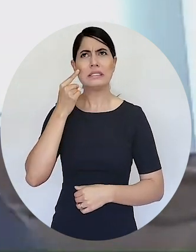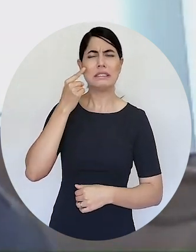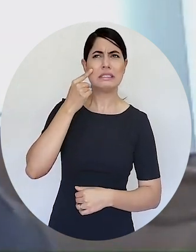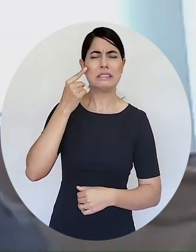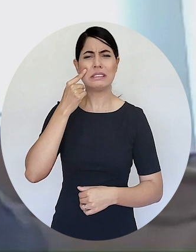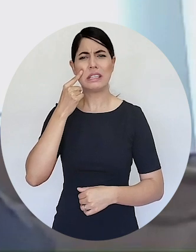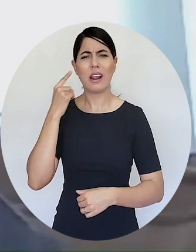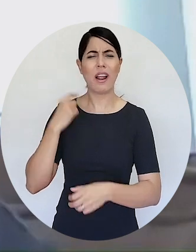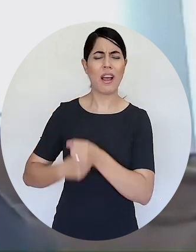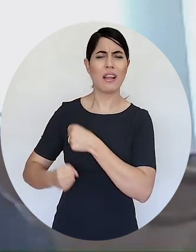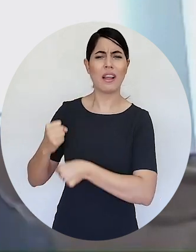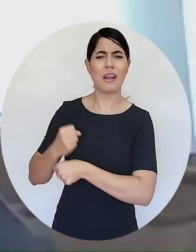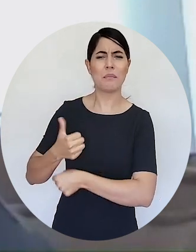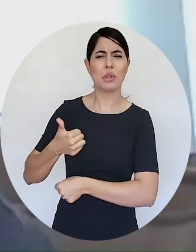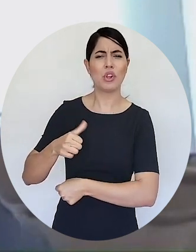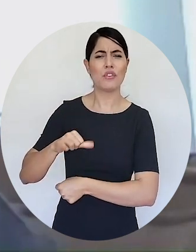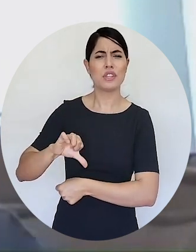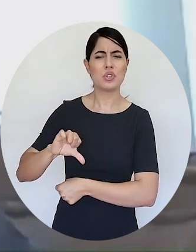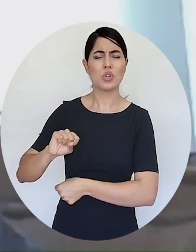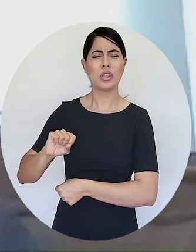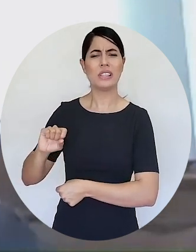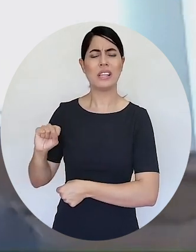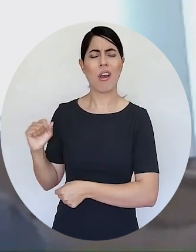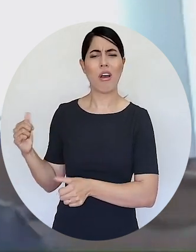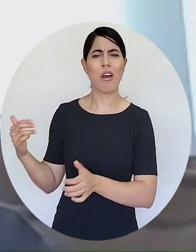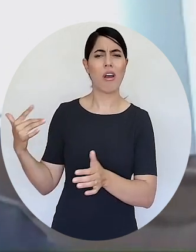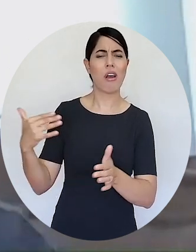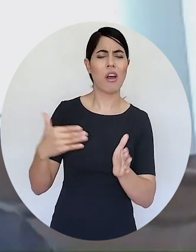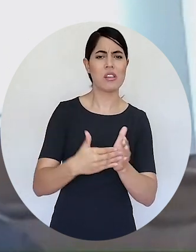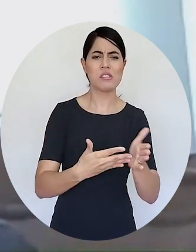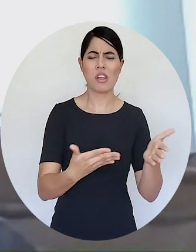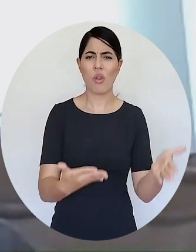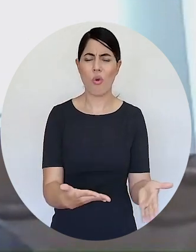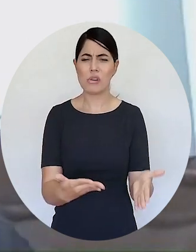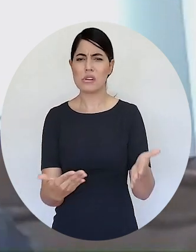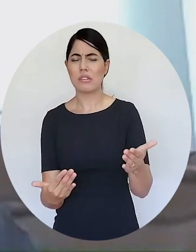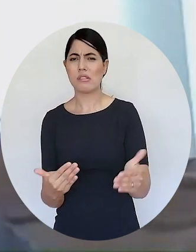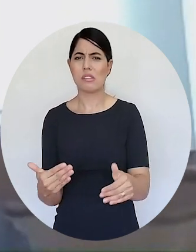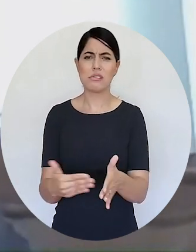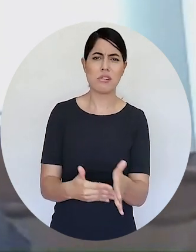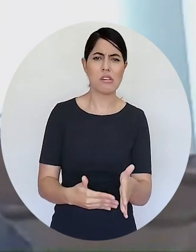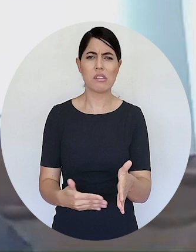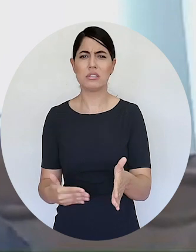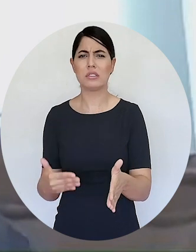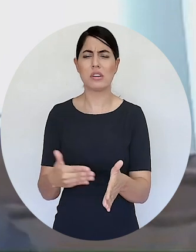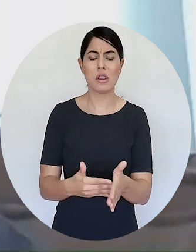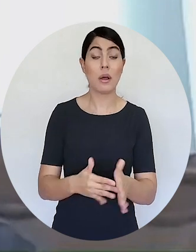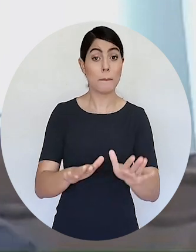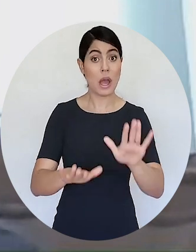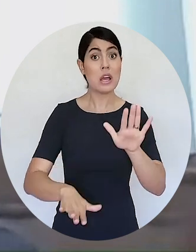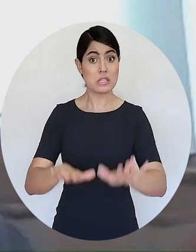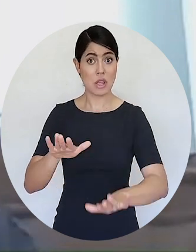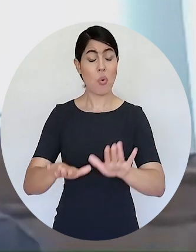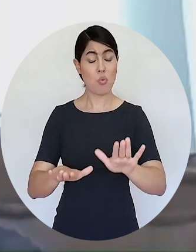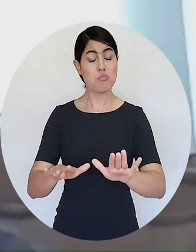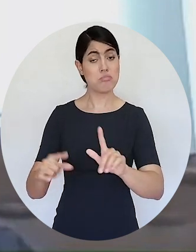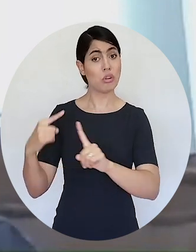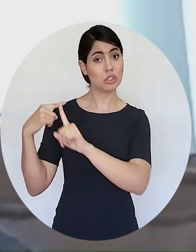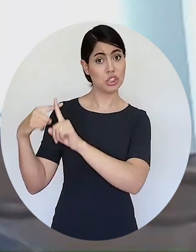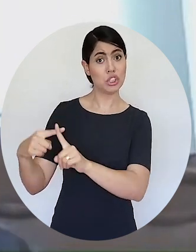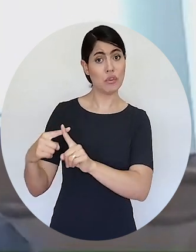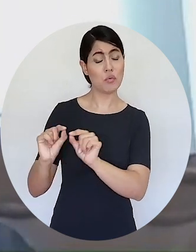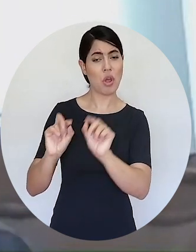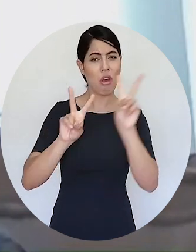mas distorções que ela pode, sem dúvida nenhuma, que ela é, sem dúvida nenhuma, algo que foi positivo para a construção